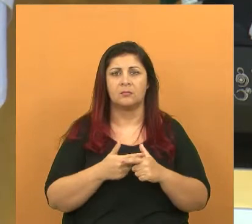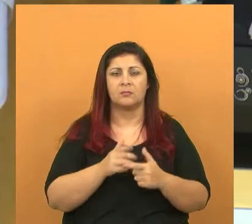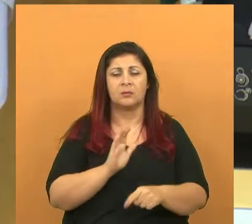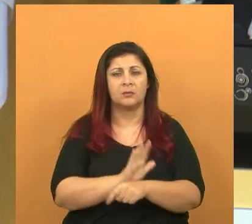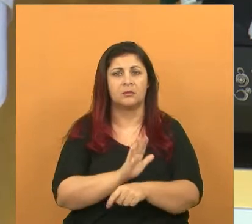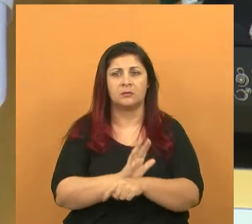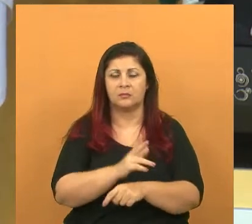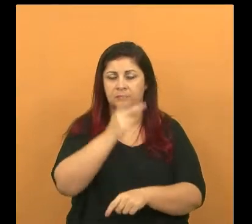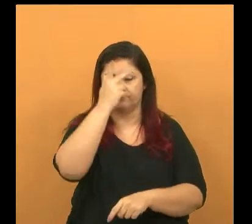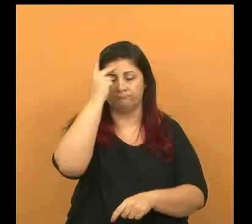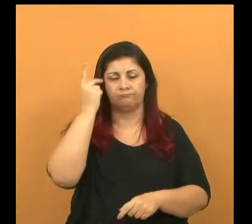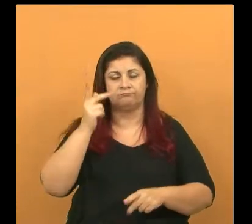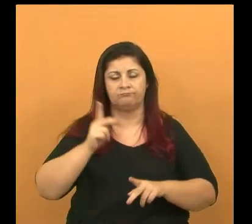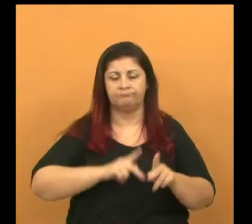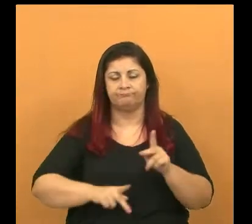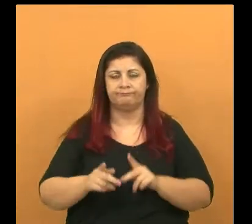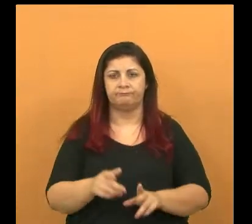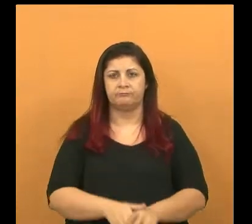nossa cidade